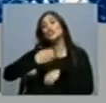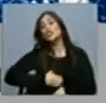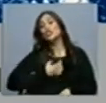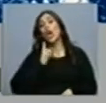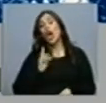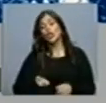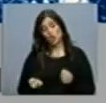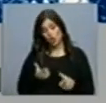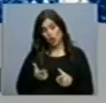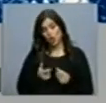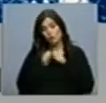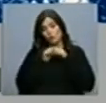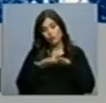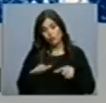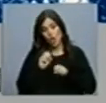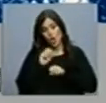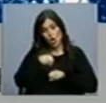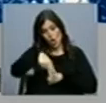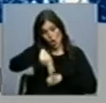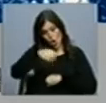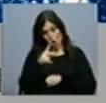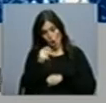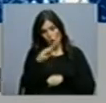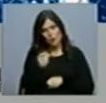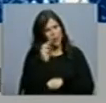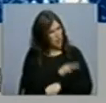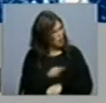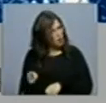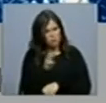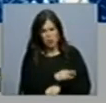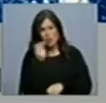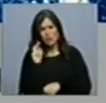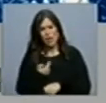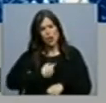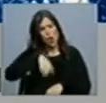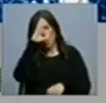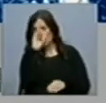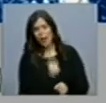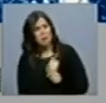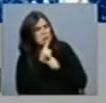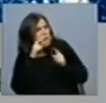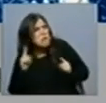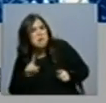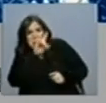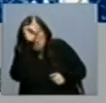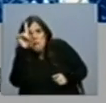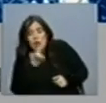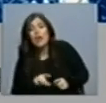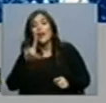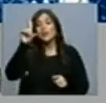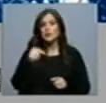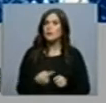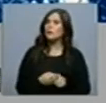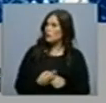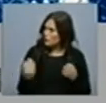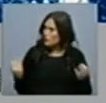maneira consecutiva ao longo de milhões e milhões de anos e nós não conseguimos ainda muito bem perceber porquê. Algo também particularmente